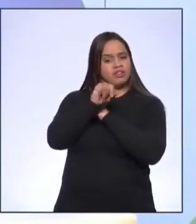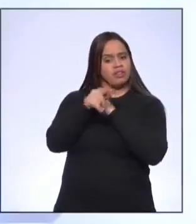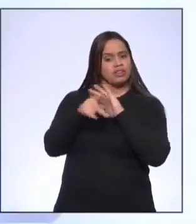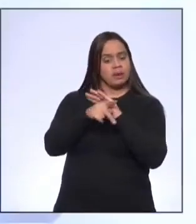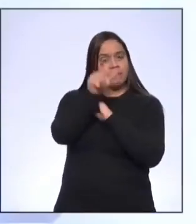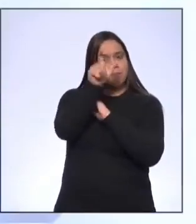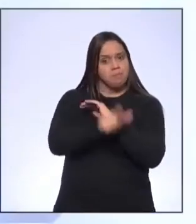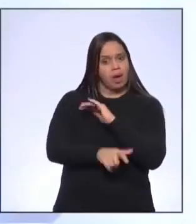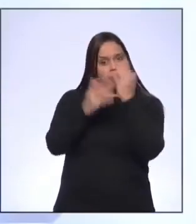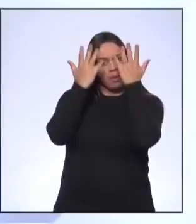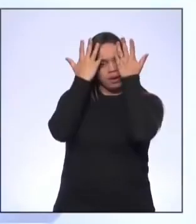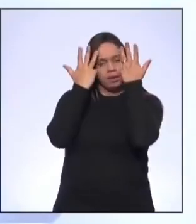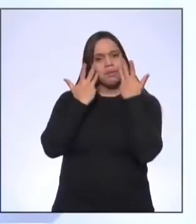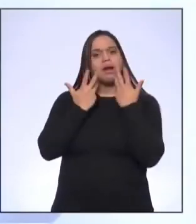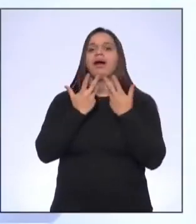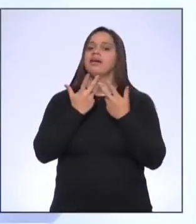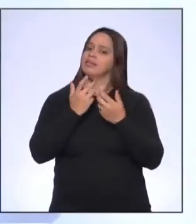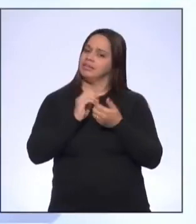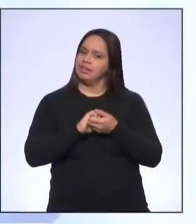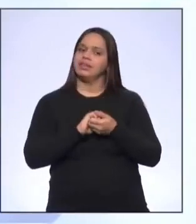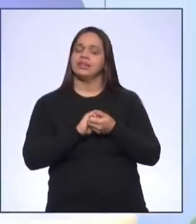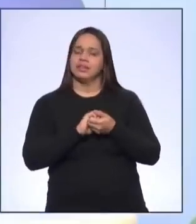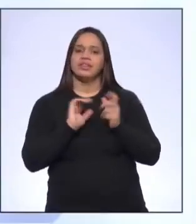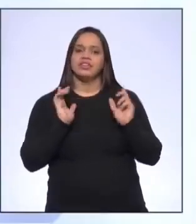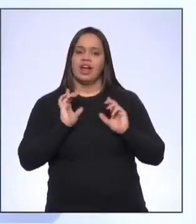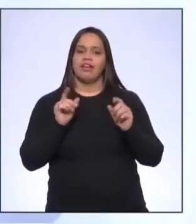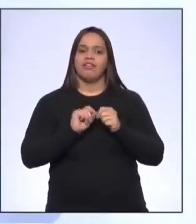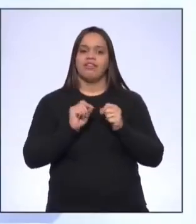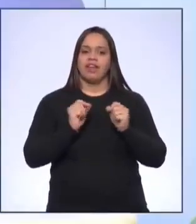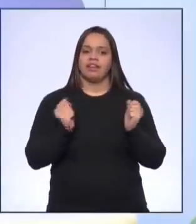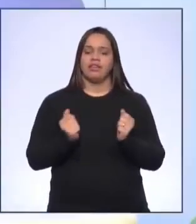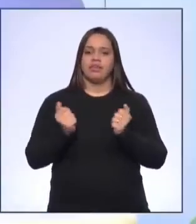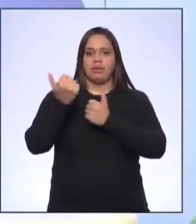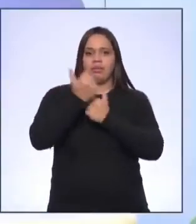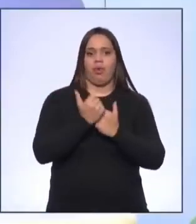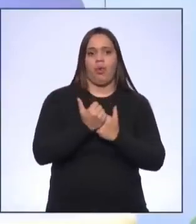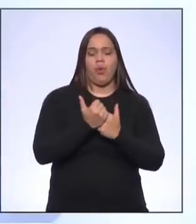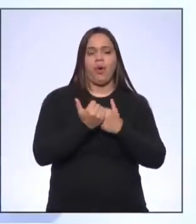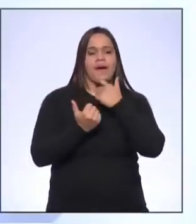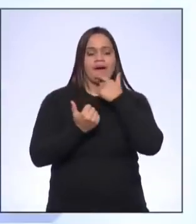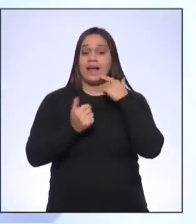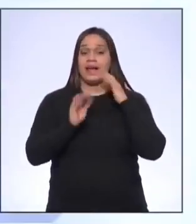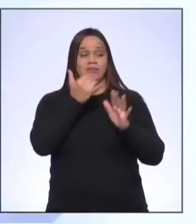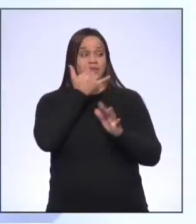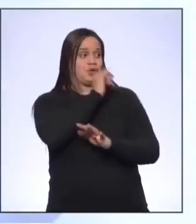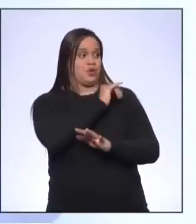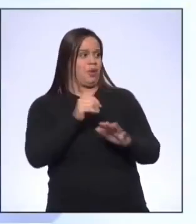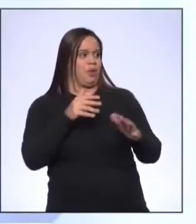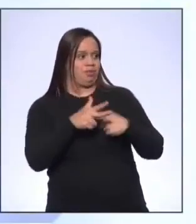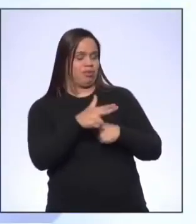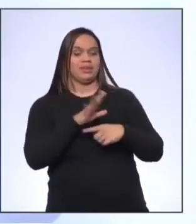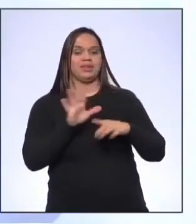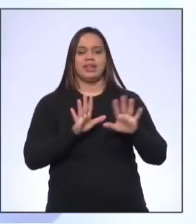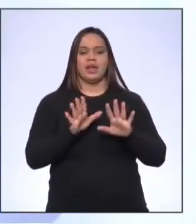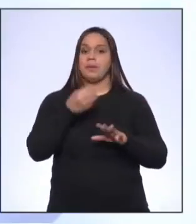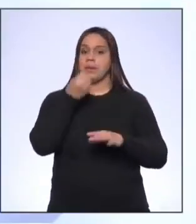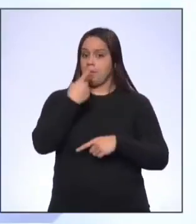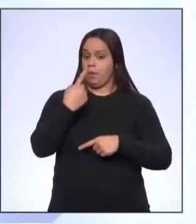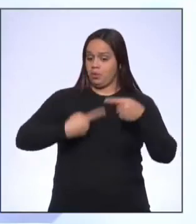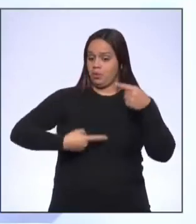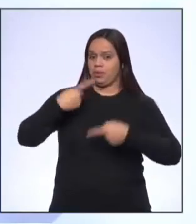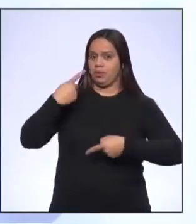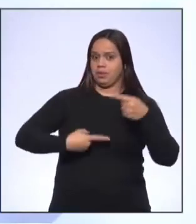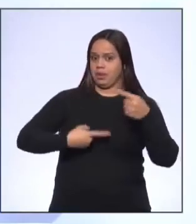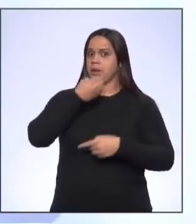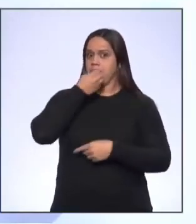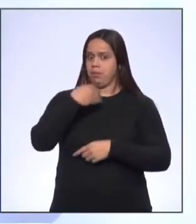verdade. Ele É meio senso comum. Colocou para Cuidado. você se colocar no lugar. Desculpa. Não, tudo bem, tá certo. Bom, num debate conversado, isso aí seria um